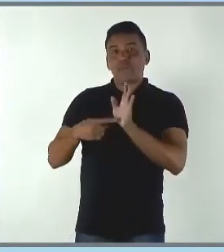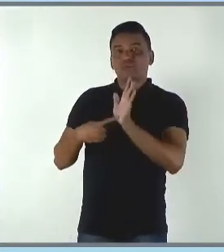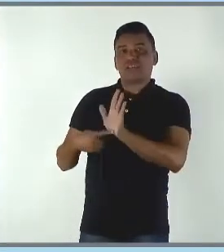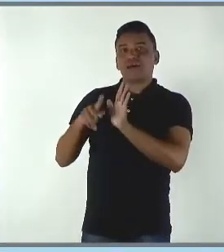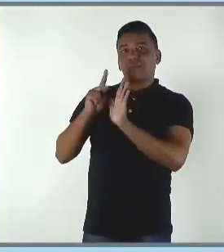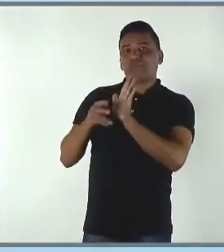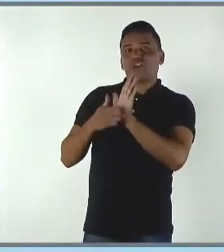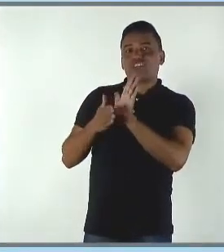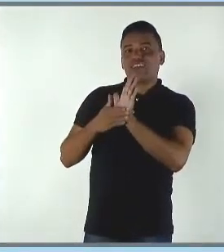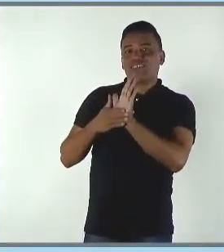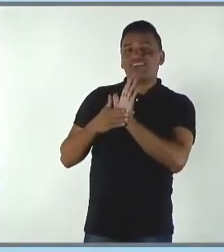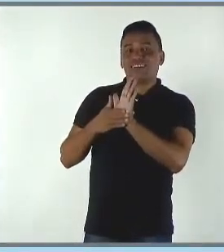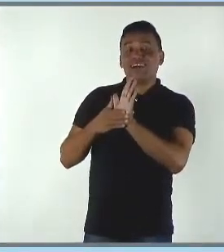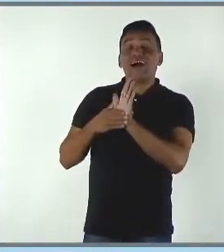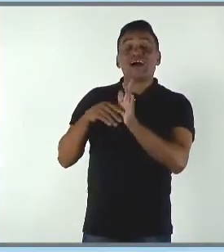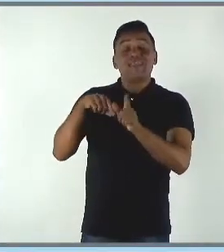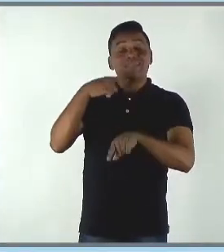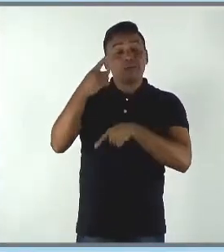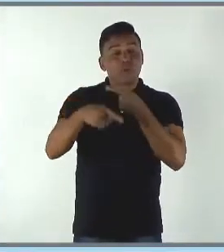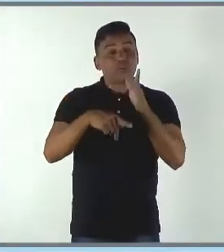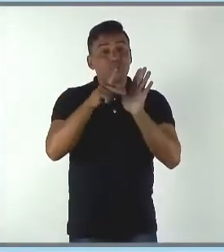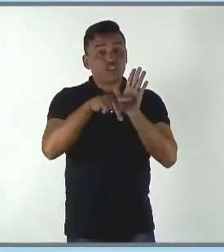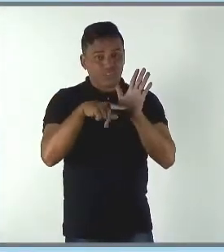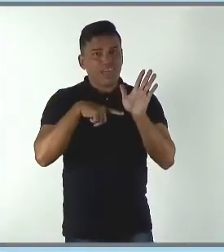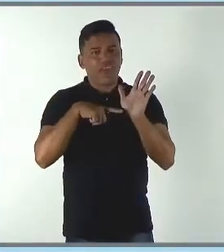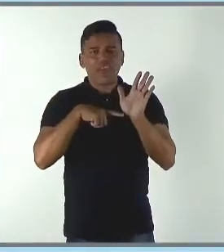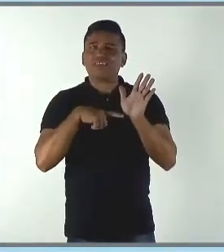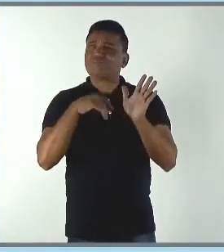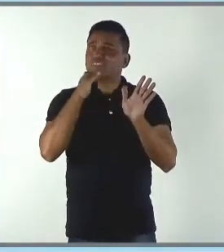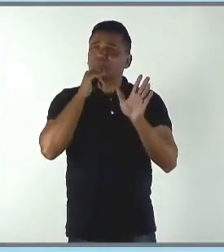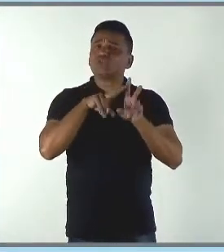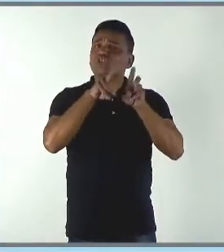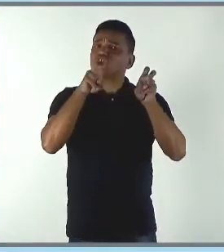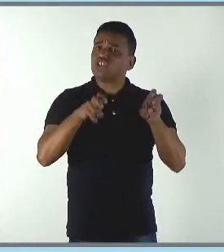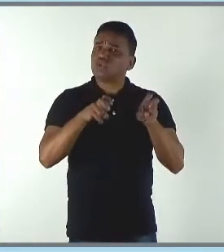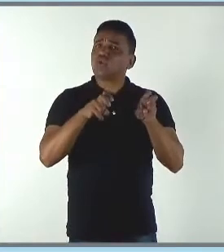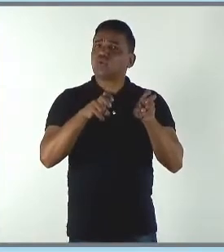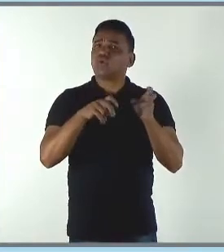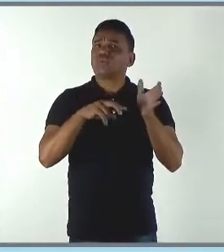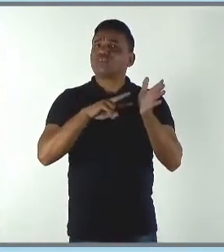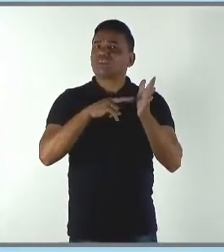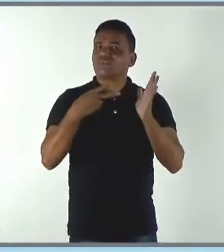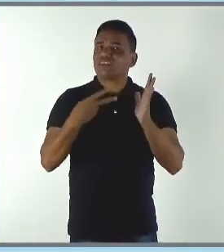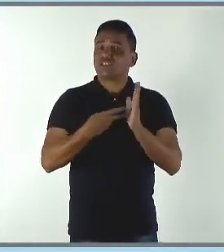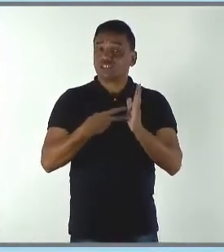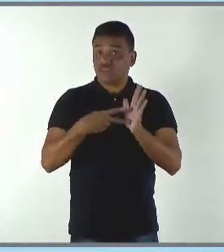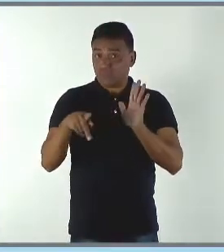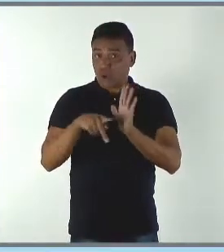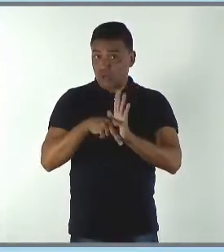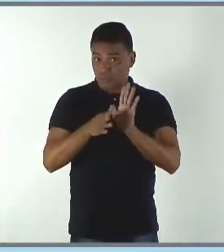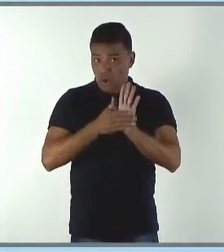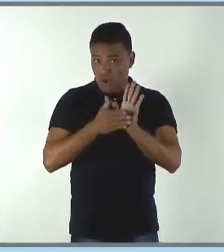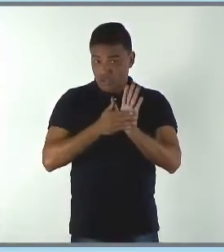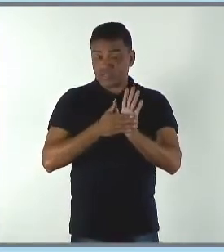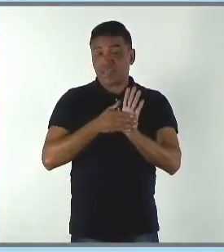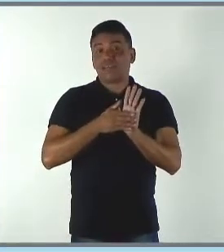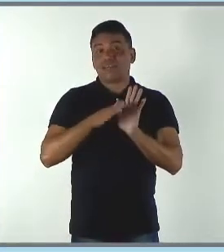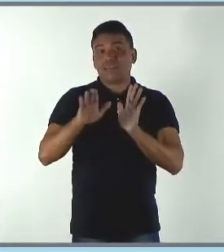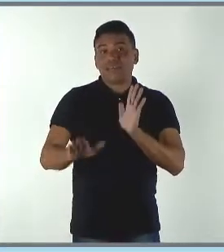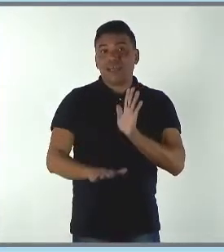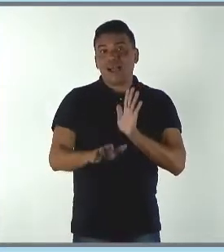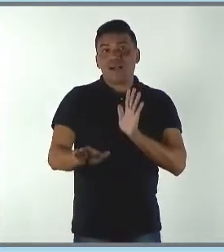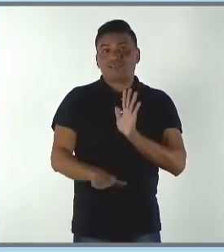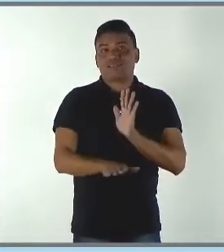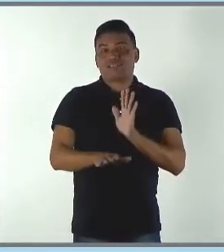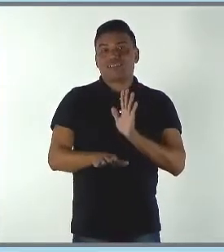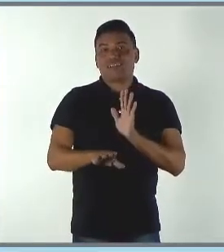que depois ela desenvolveu, cujo título já era bem significativo. Era um projeto voltado para crianças em idade escolar. E